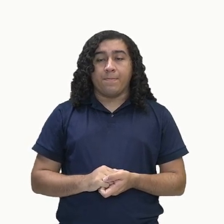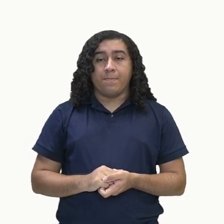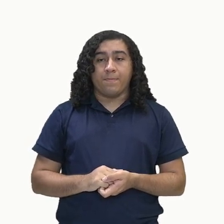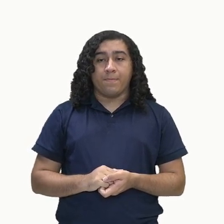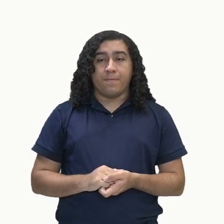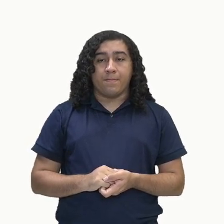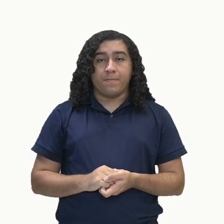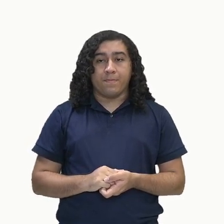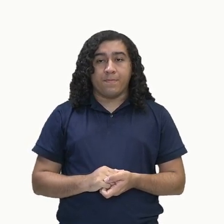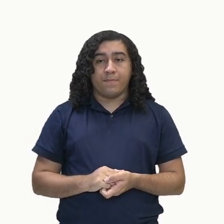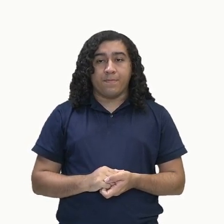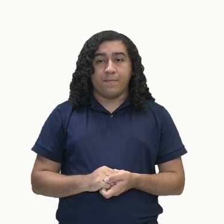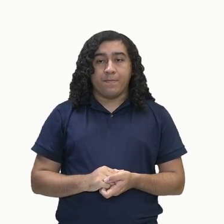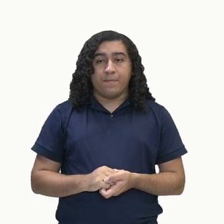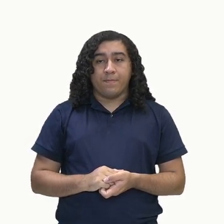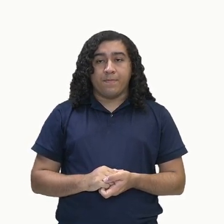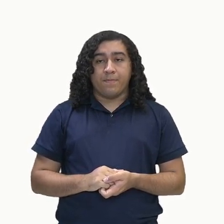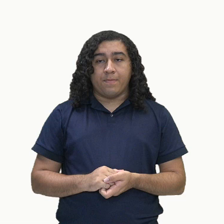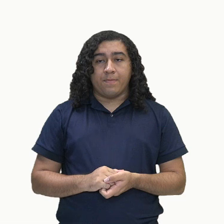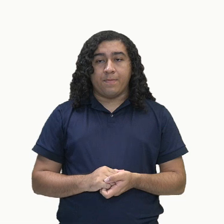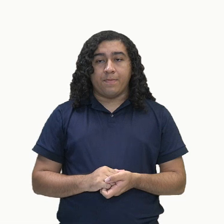razão,